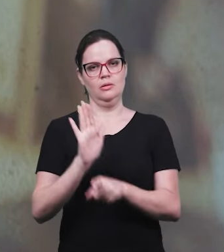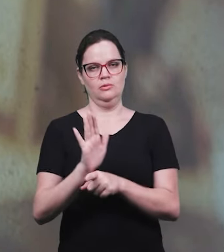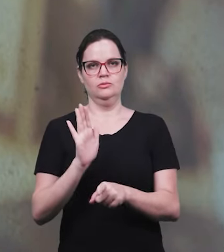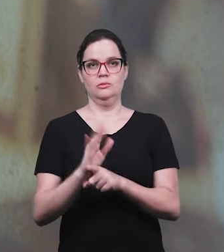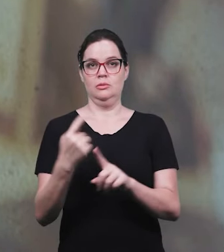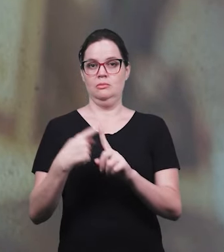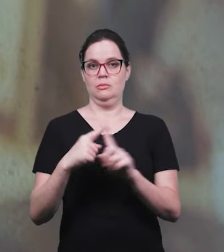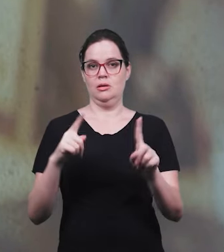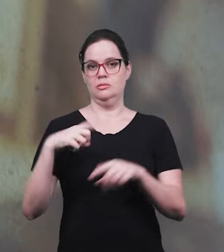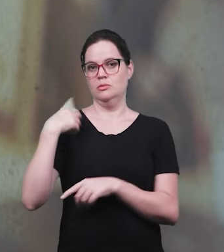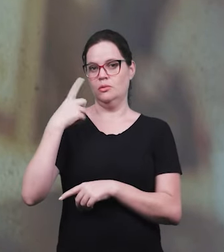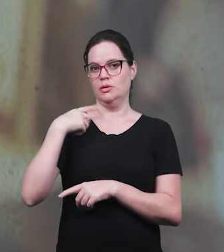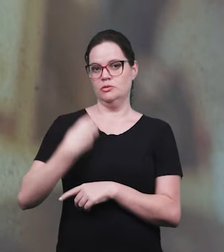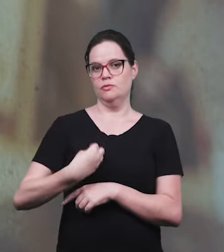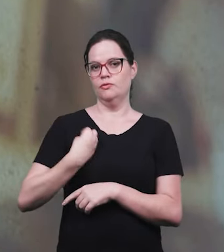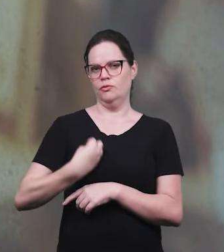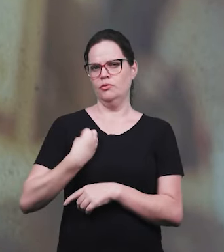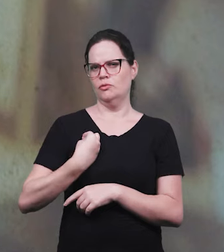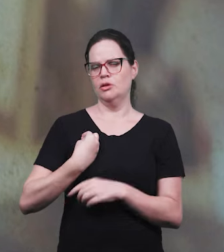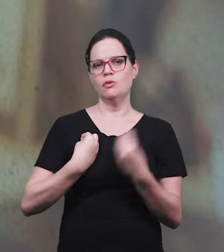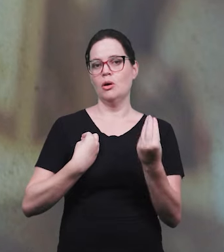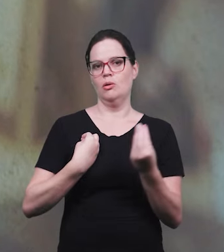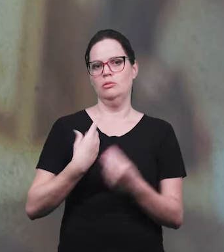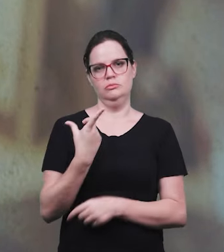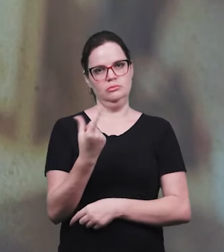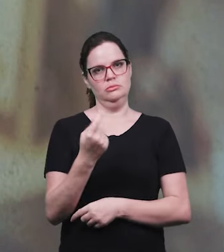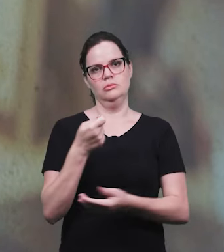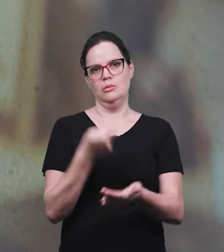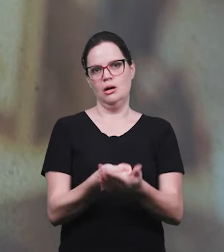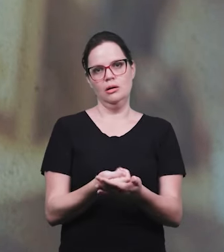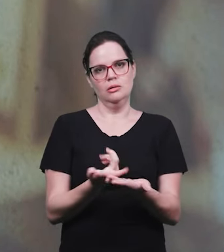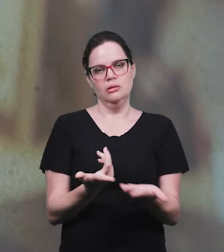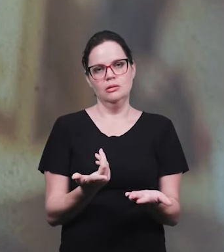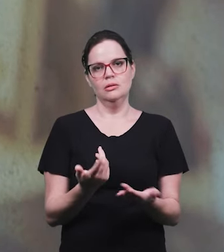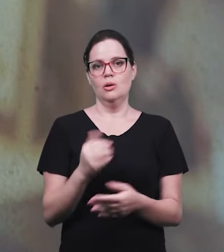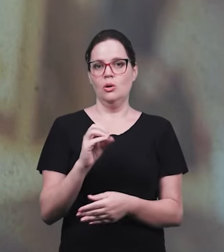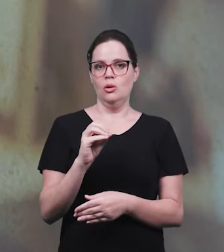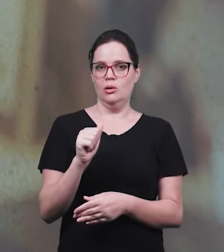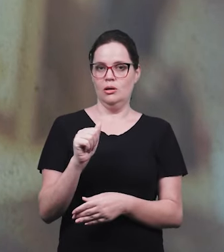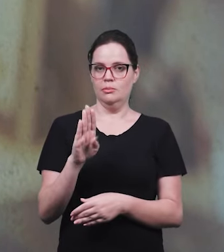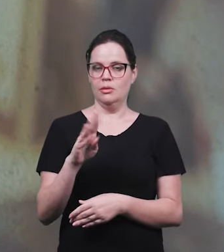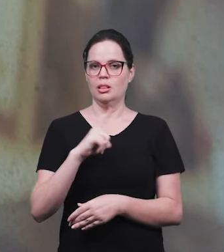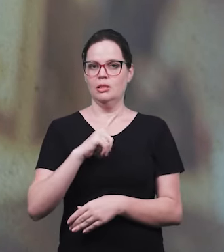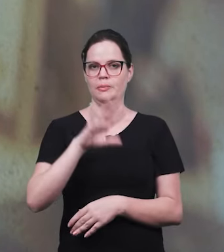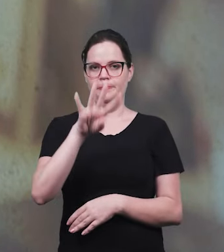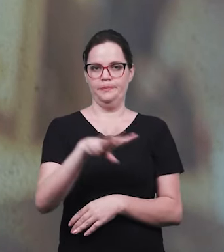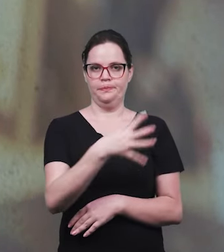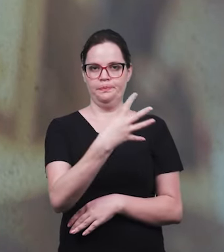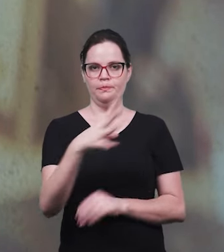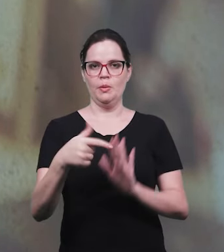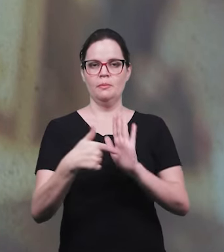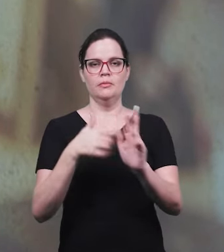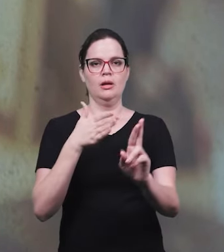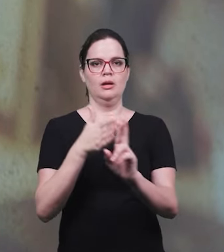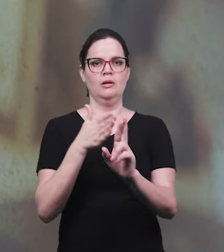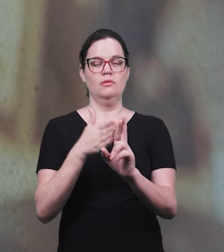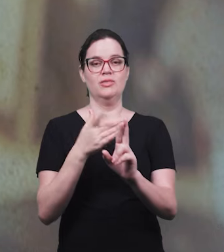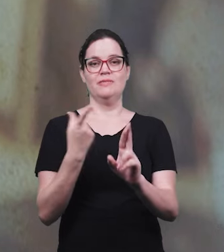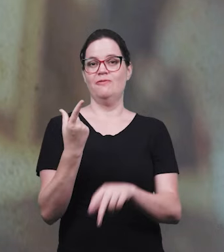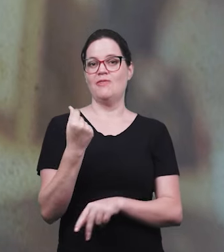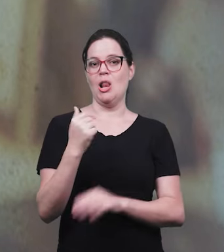ele vive dos seus honorários. Então, a OAB ela tem uma tabela que é uma referência do valor